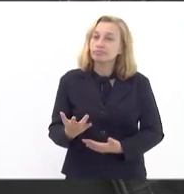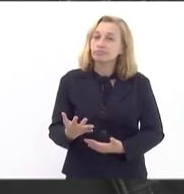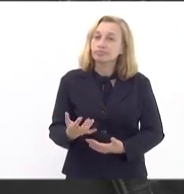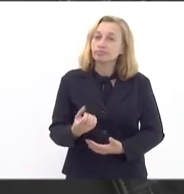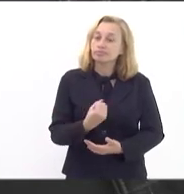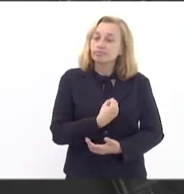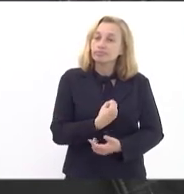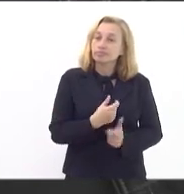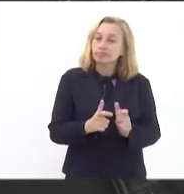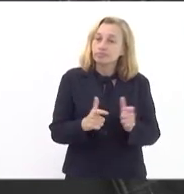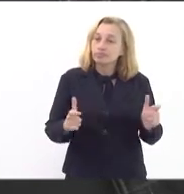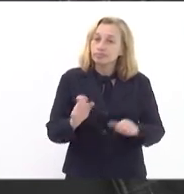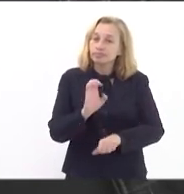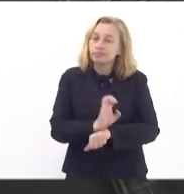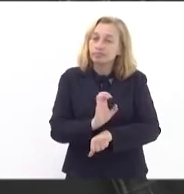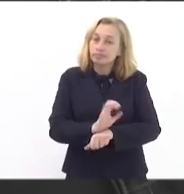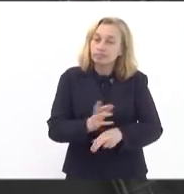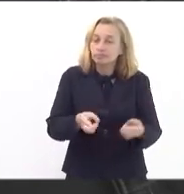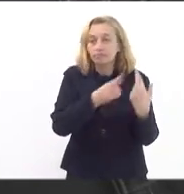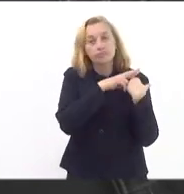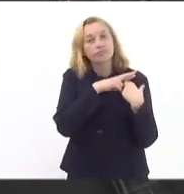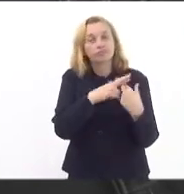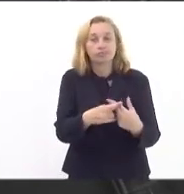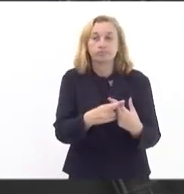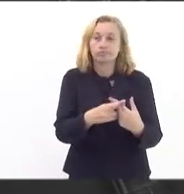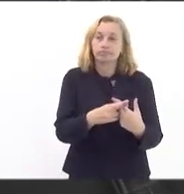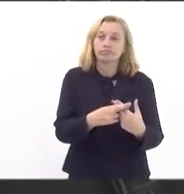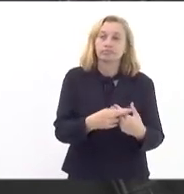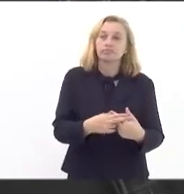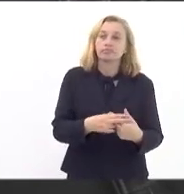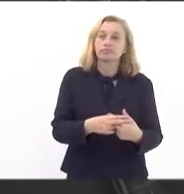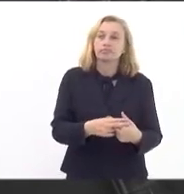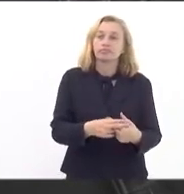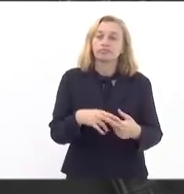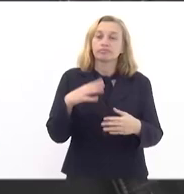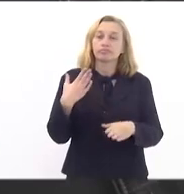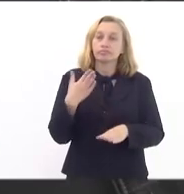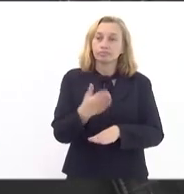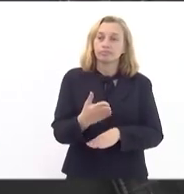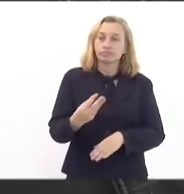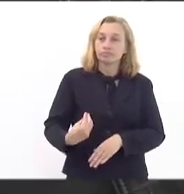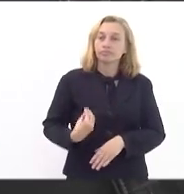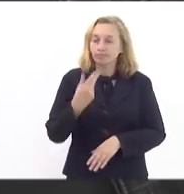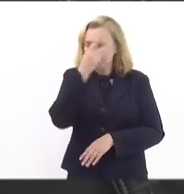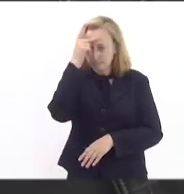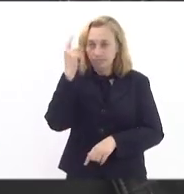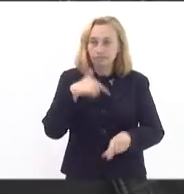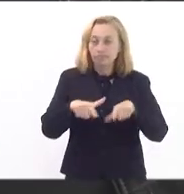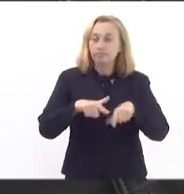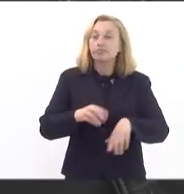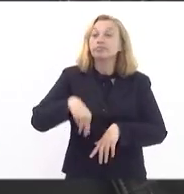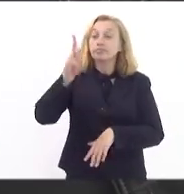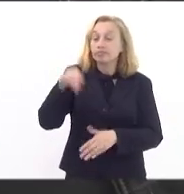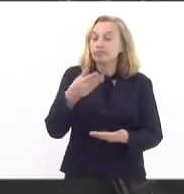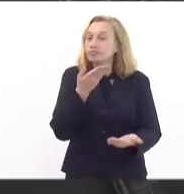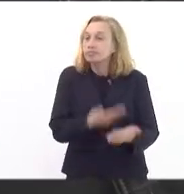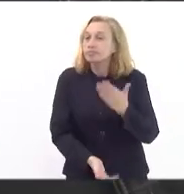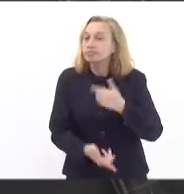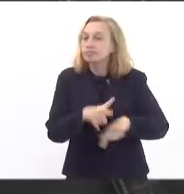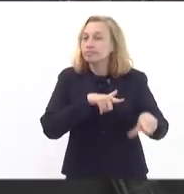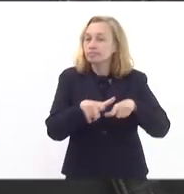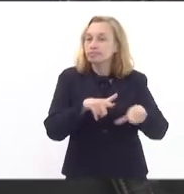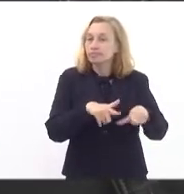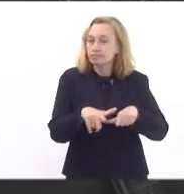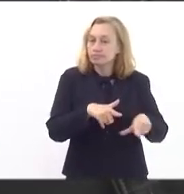demanda do Estado o estado assume essa responsabilidade que se diz respeito diretamente à vida do trabalhador que quem tá perdendo emprego quem tá chegando